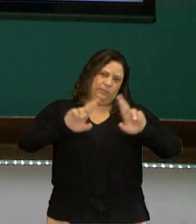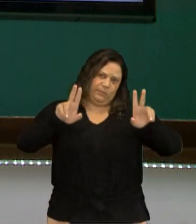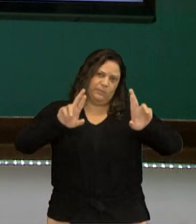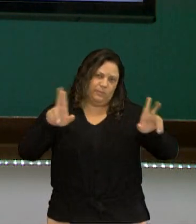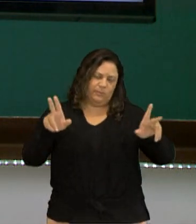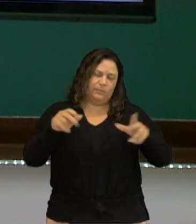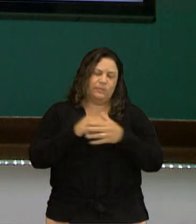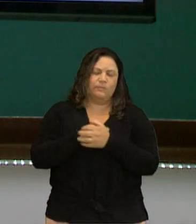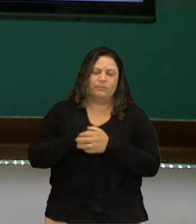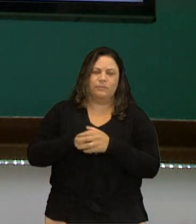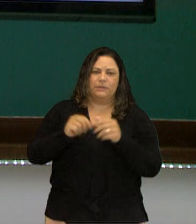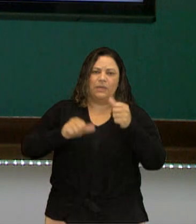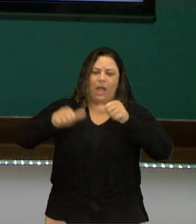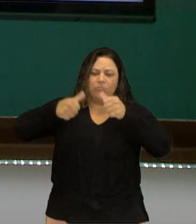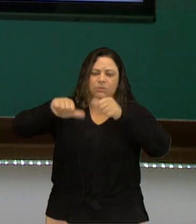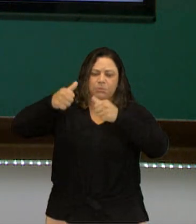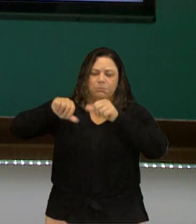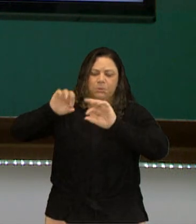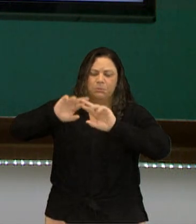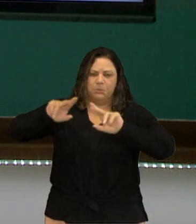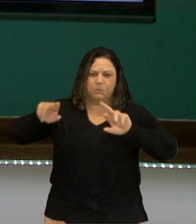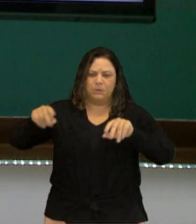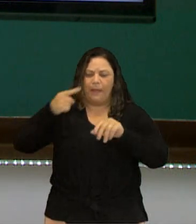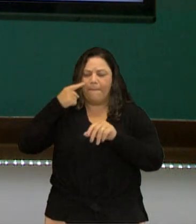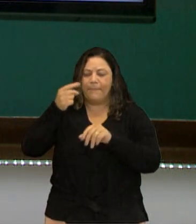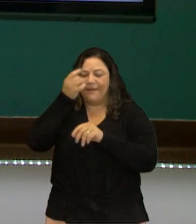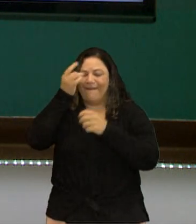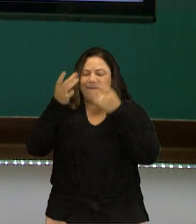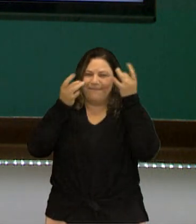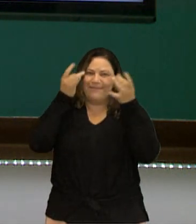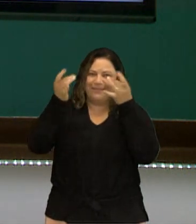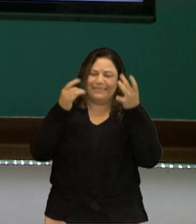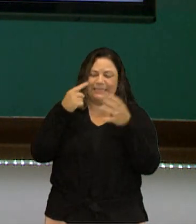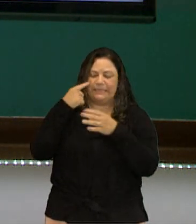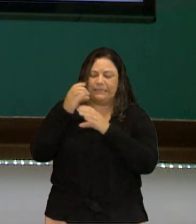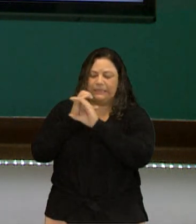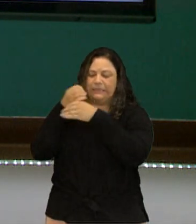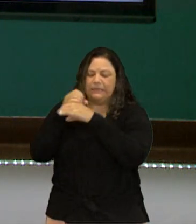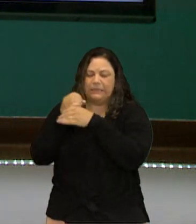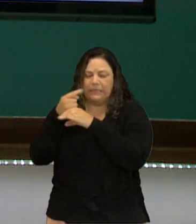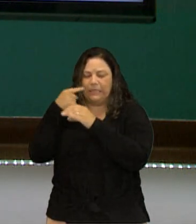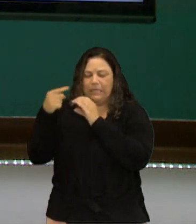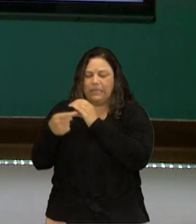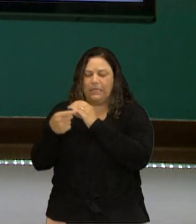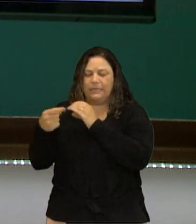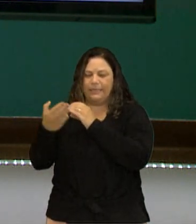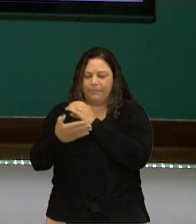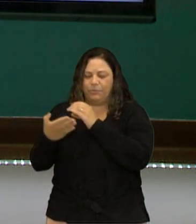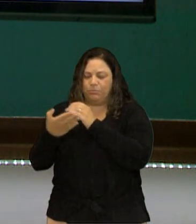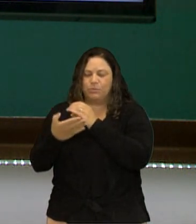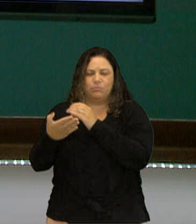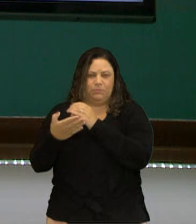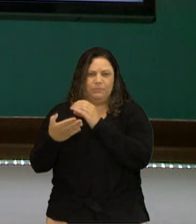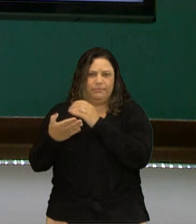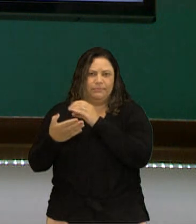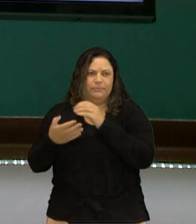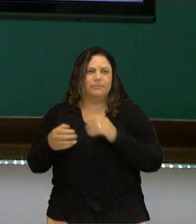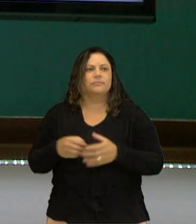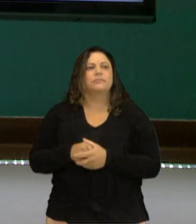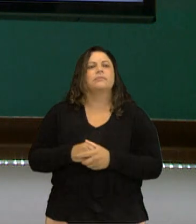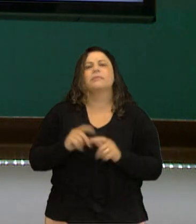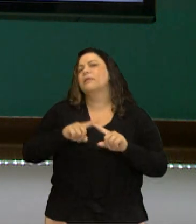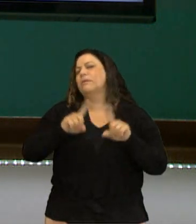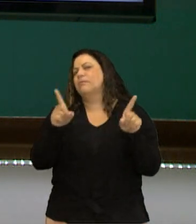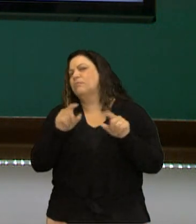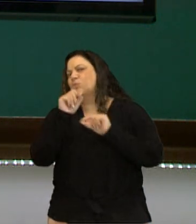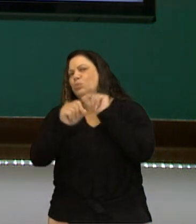são coloridas artificialmente para facilitar a interpretação, a visualização dessas bactérias. Mas o que